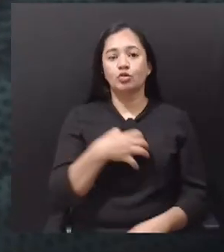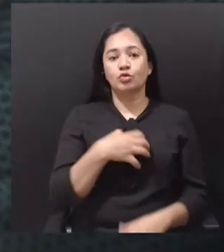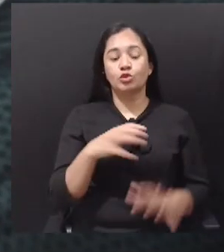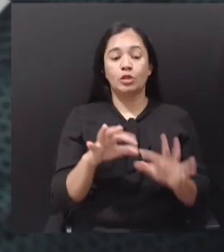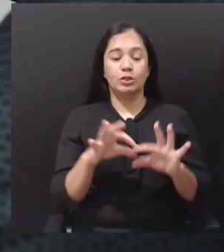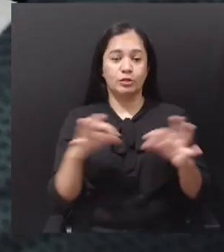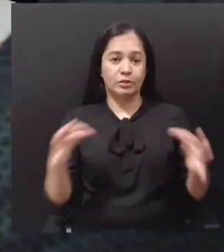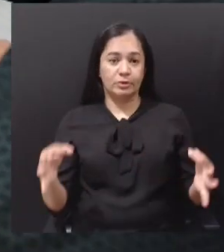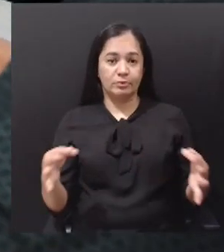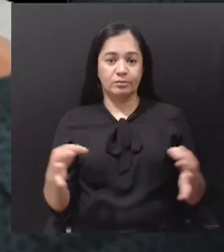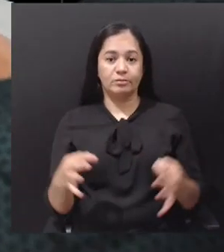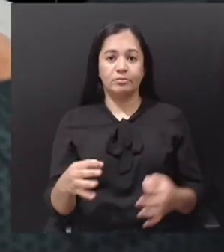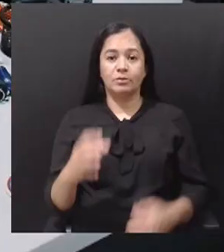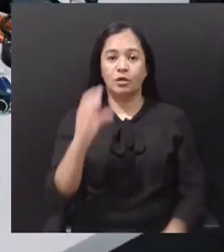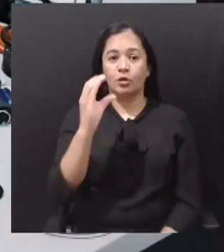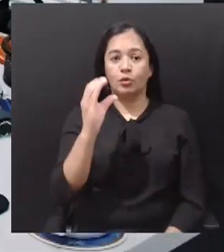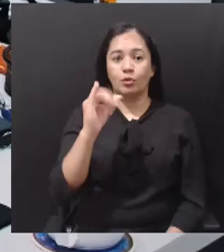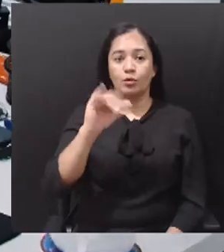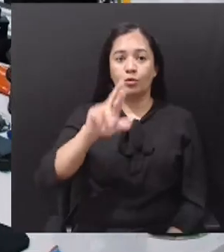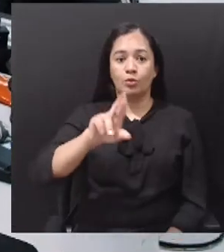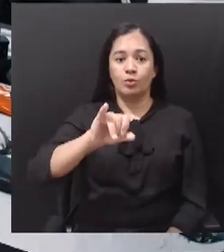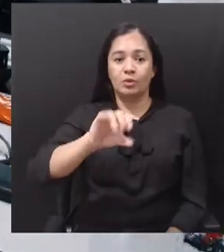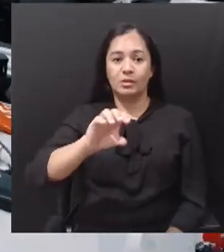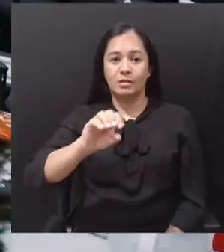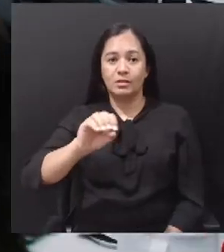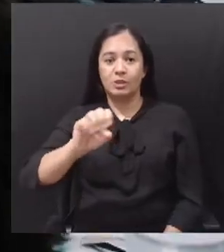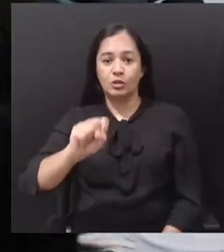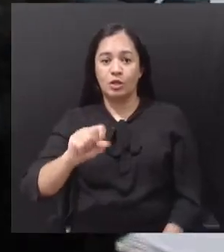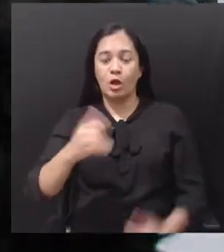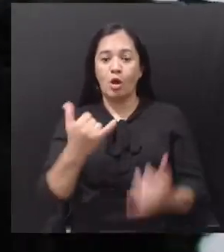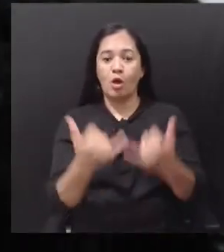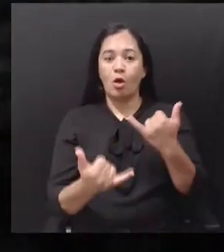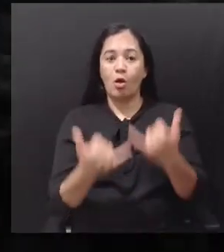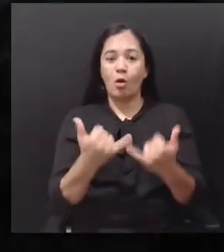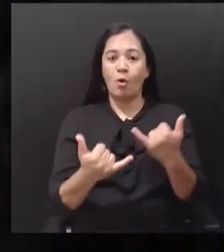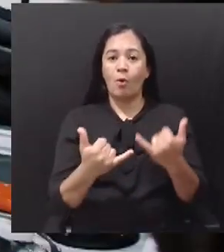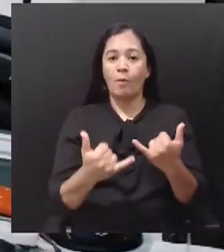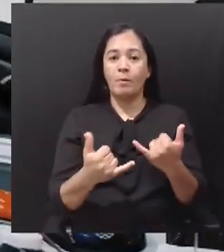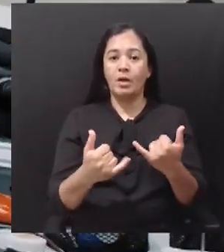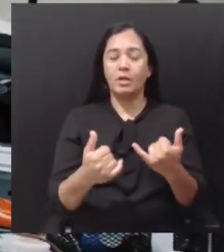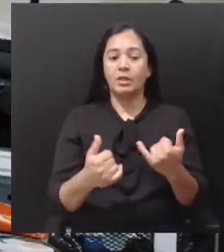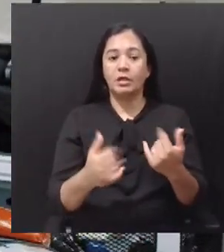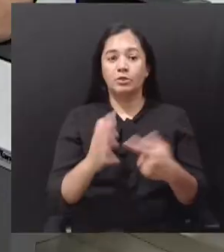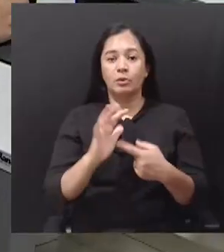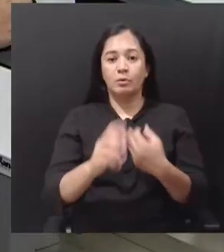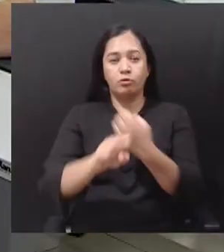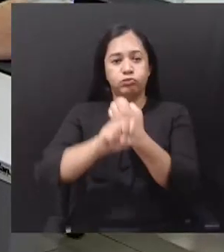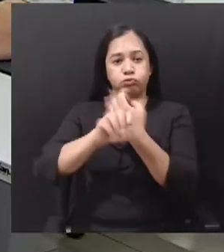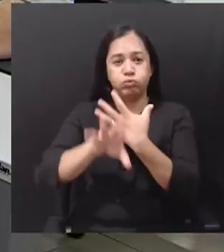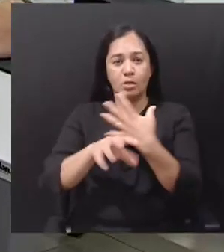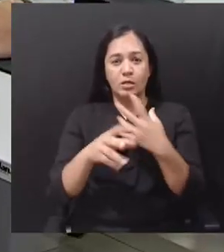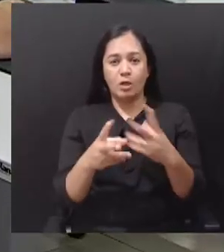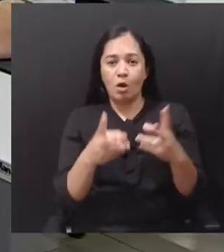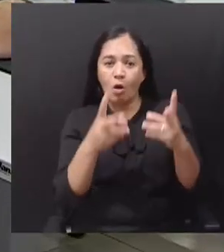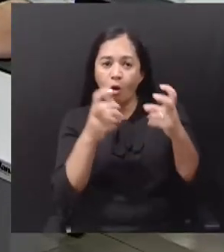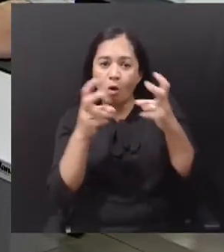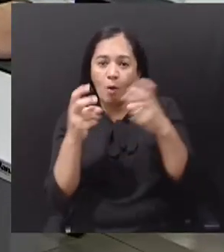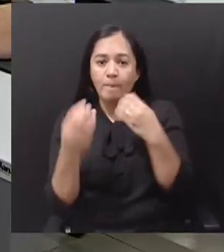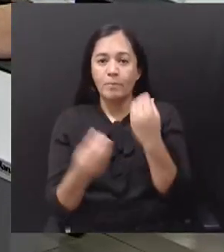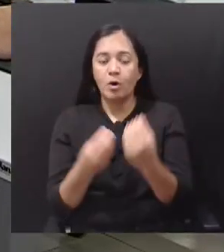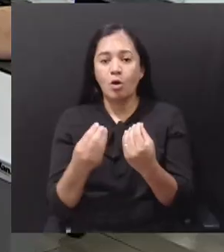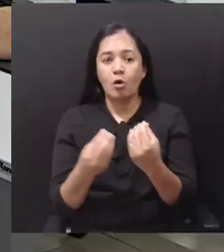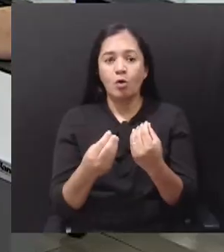Sirius funciona como um superaparelho de radiografia. Ele permite observar com altíssima